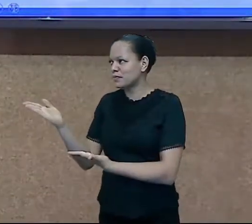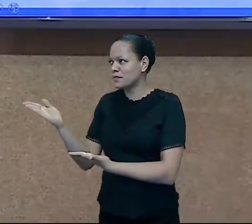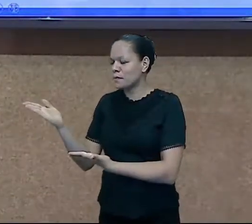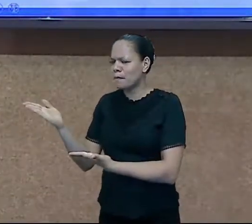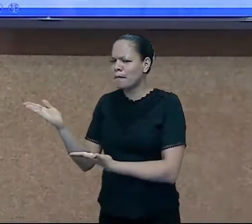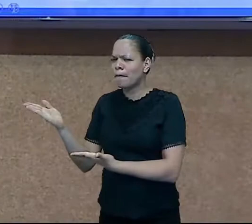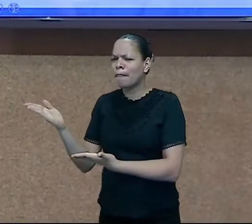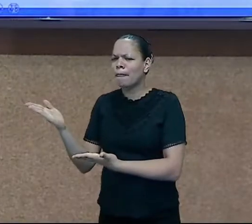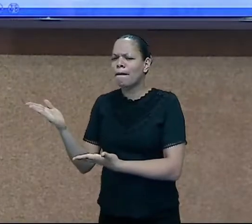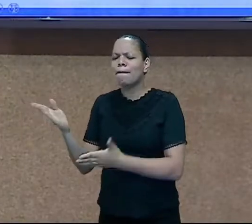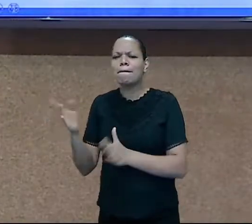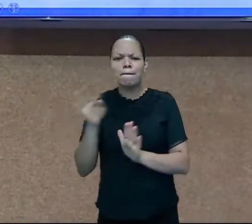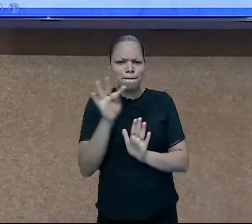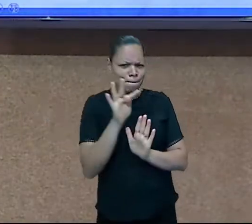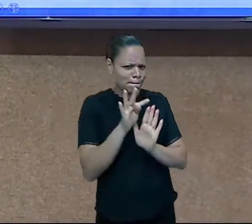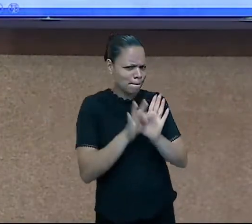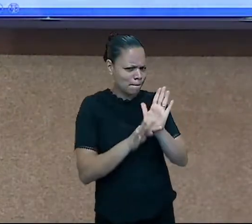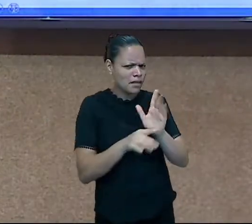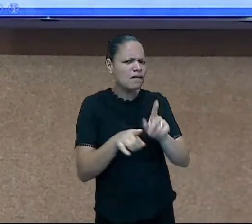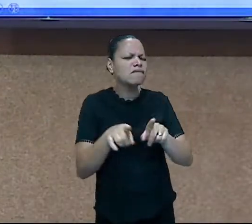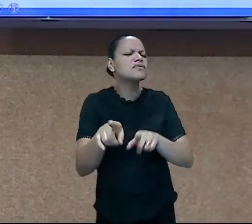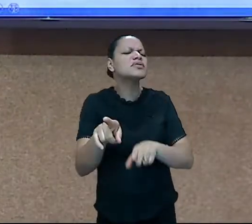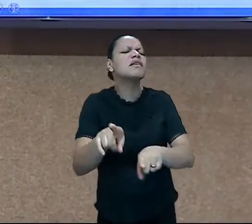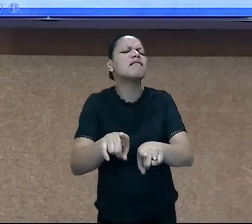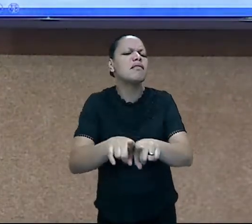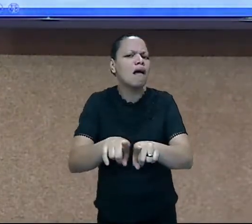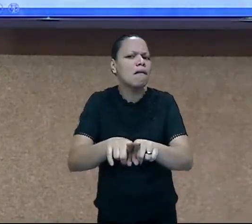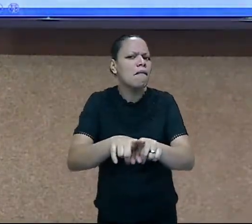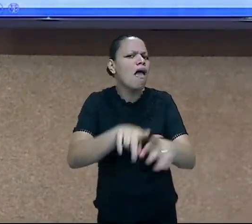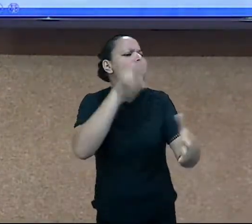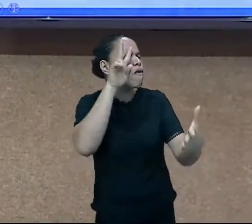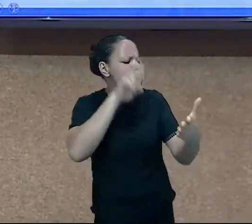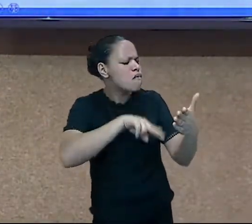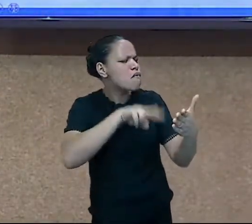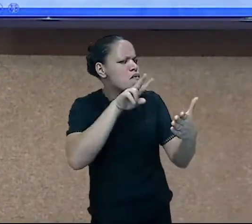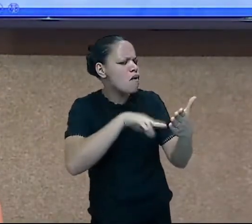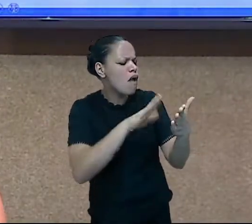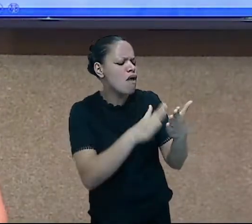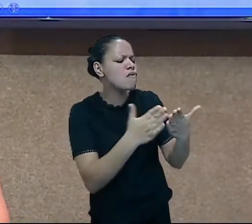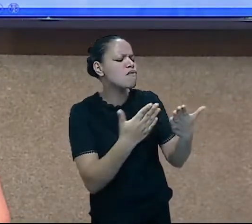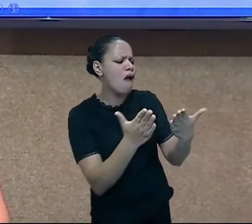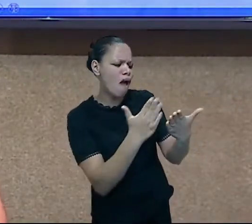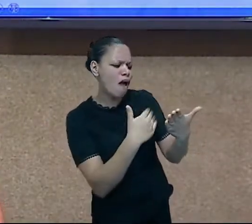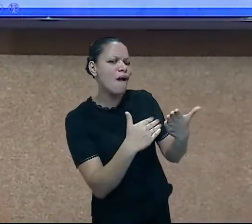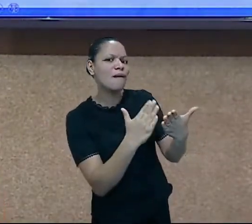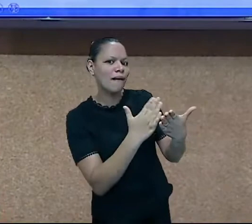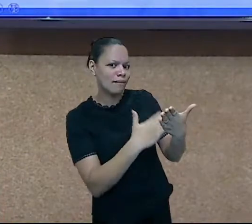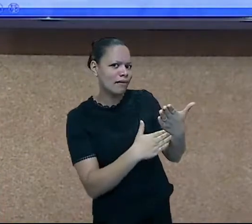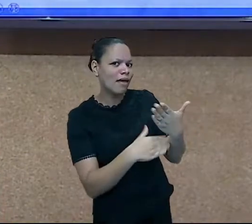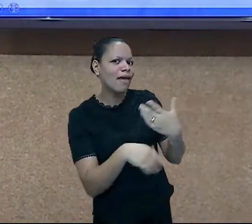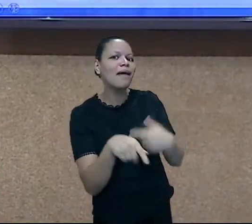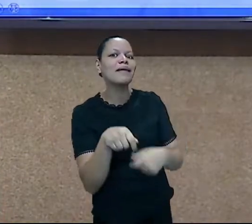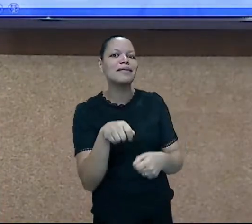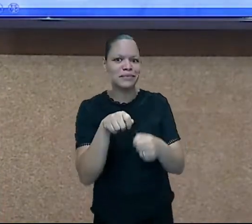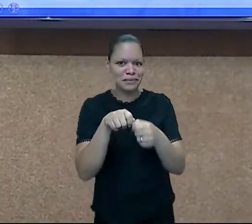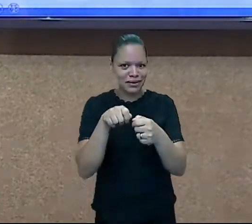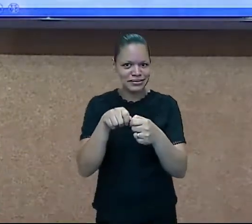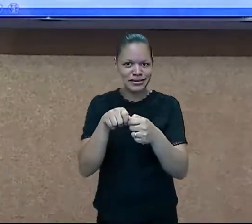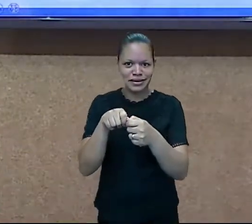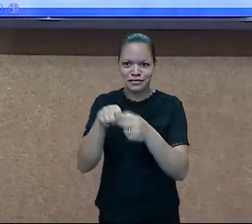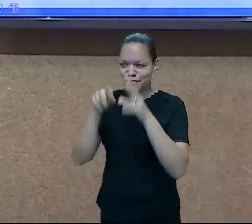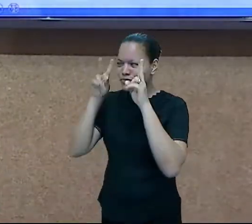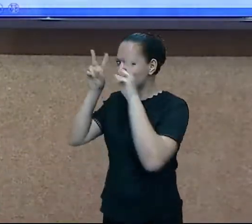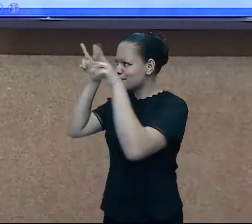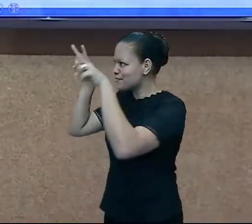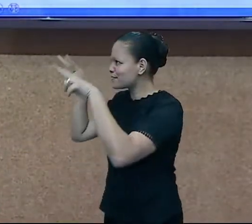Acompanhe a leitura comigo e você daí de casa, com o seu material, poderá também estar fazendo uma leitura